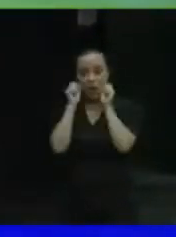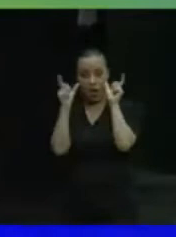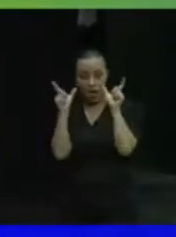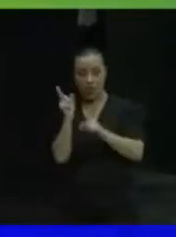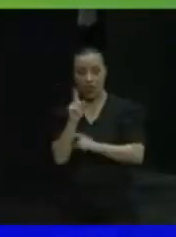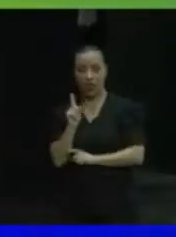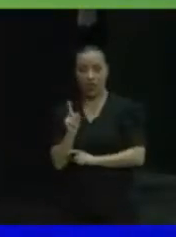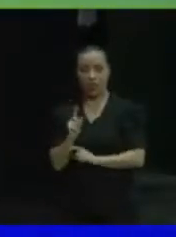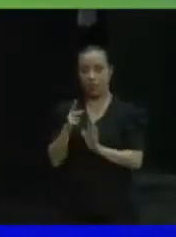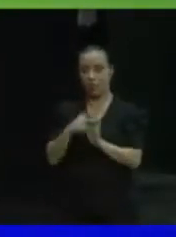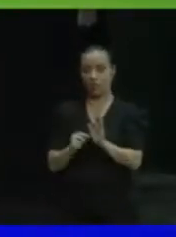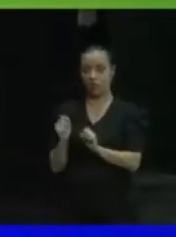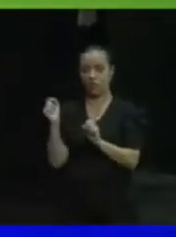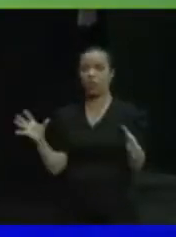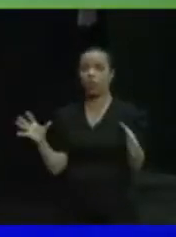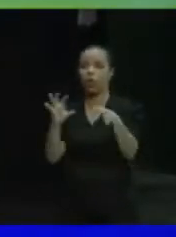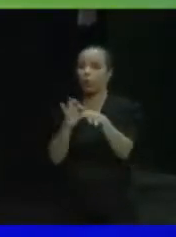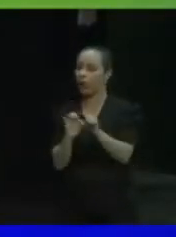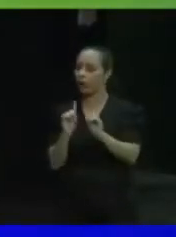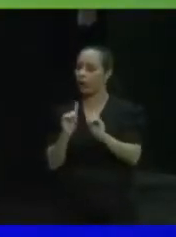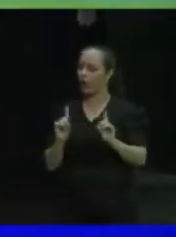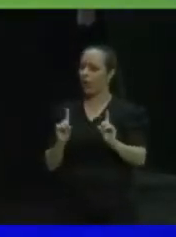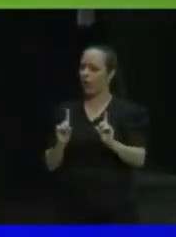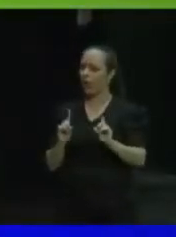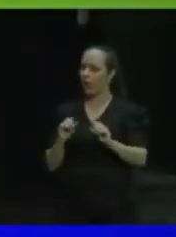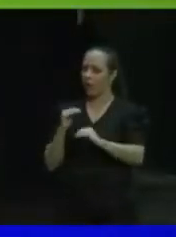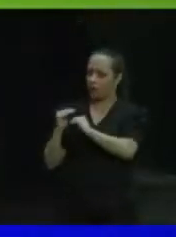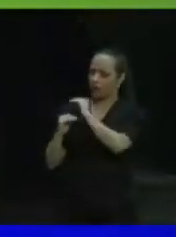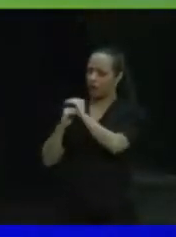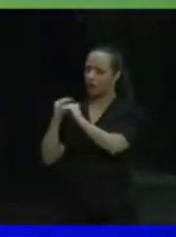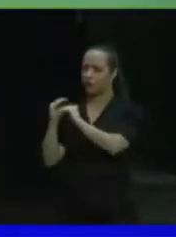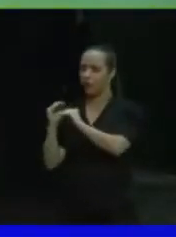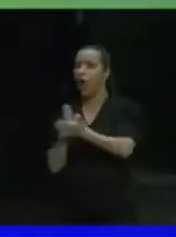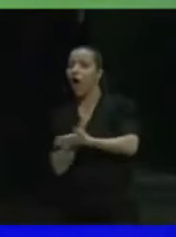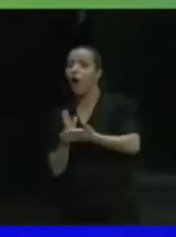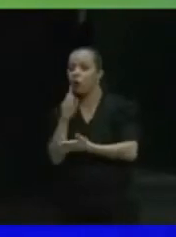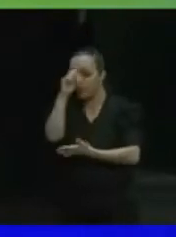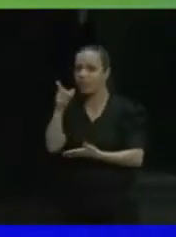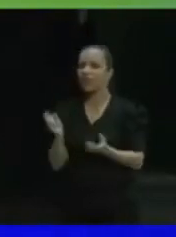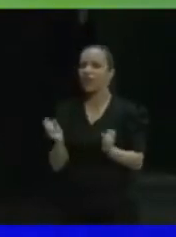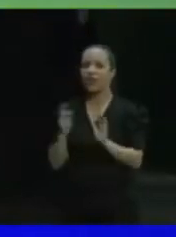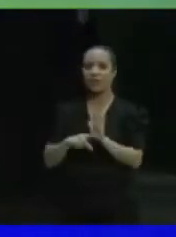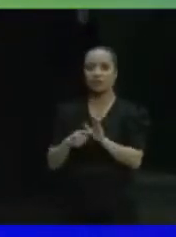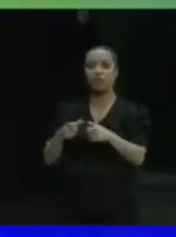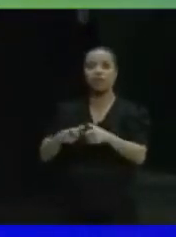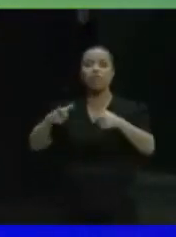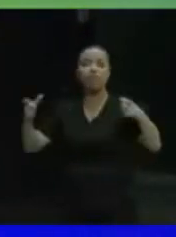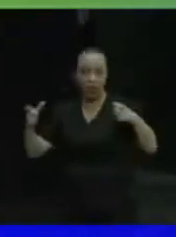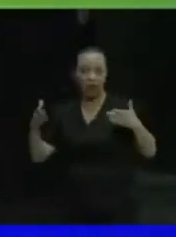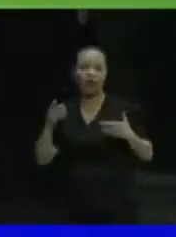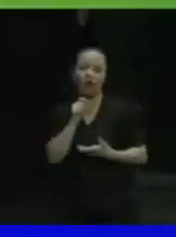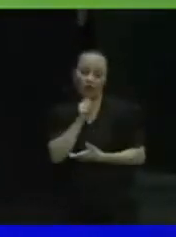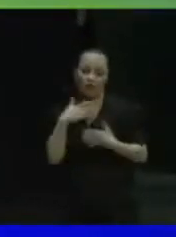um programa completo. Isso está sendo construído. São apenas ideias de um projeto maior, e